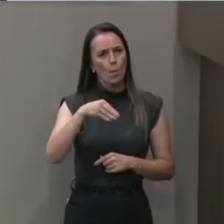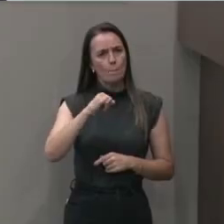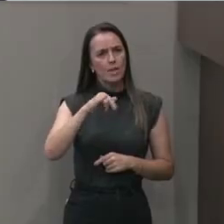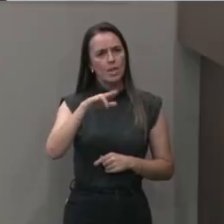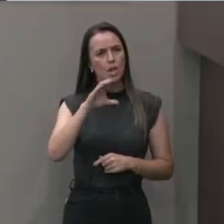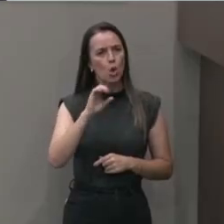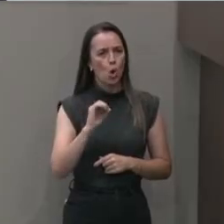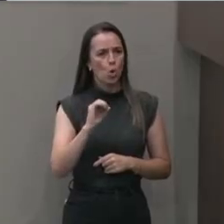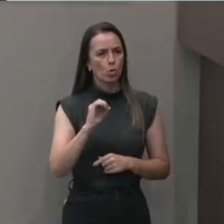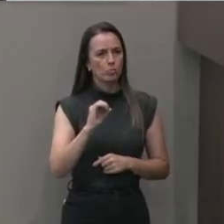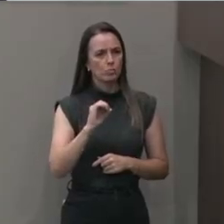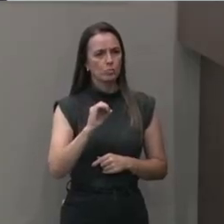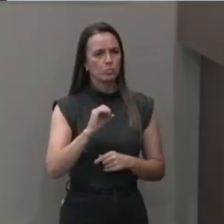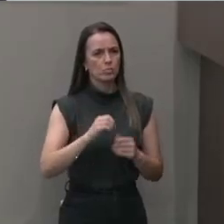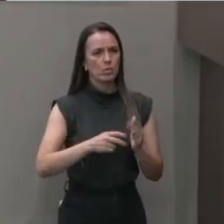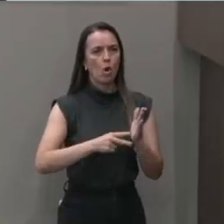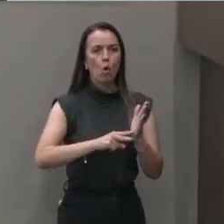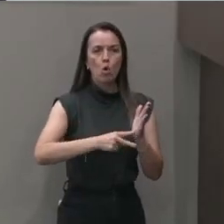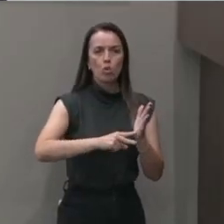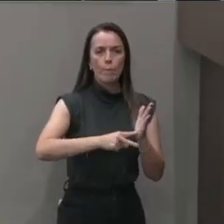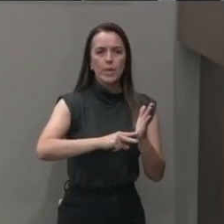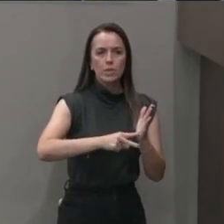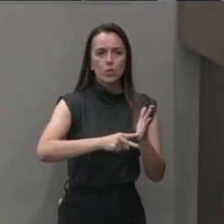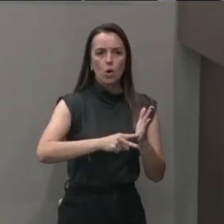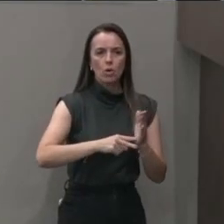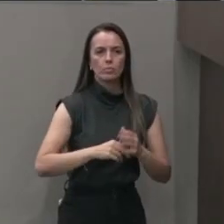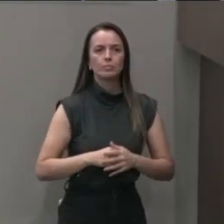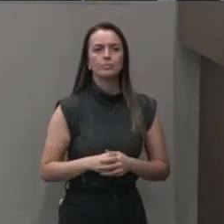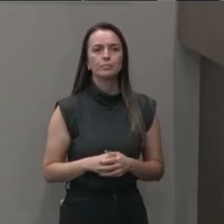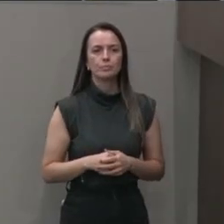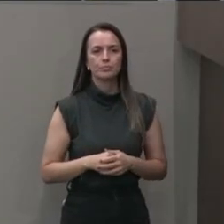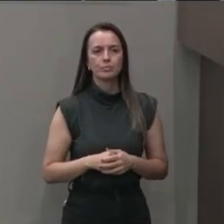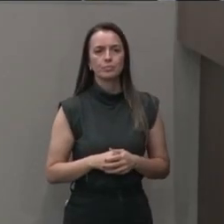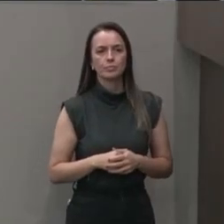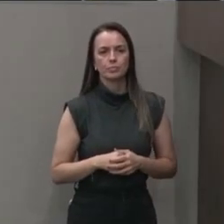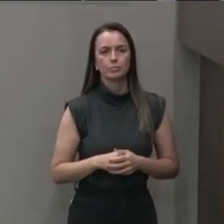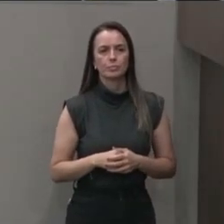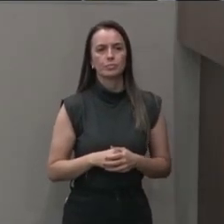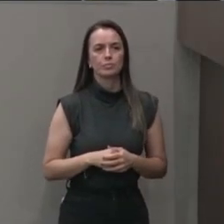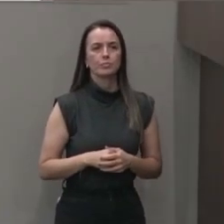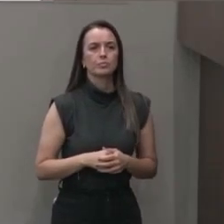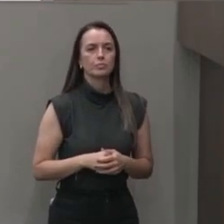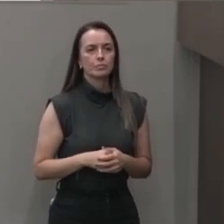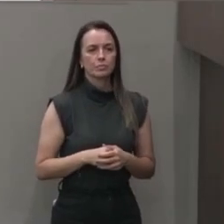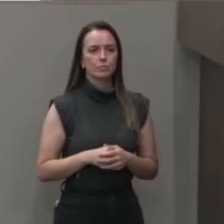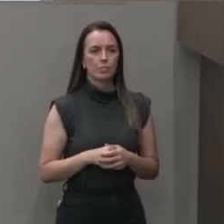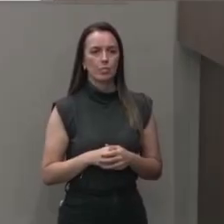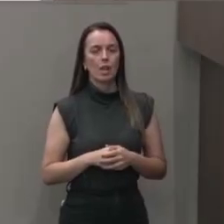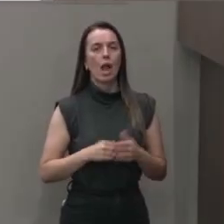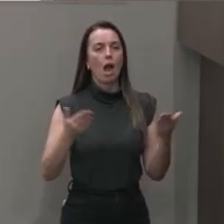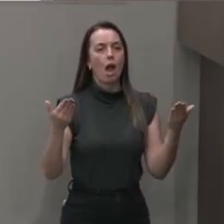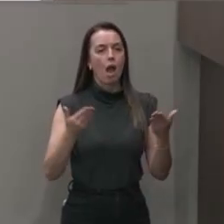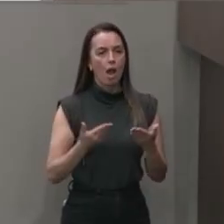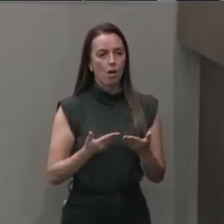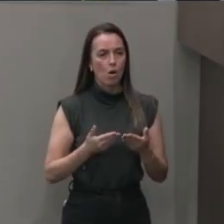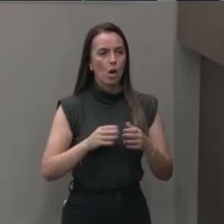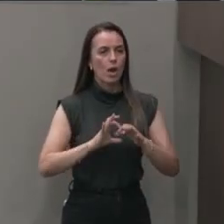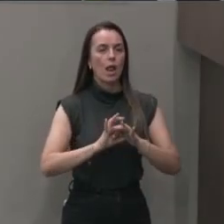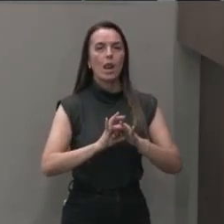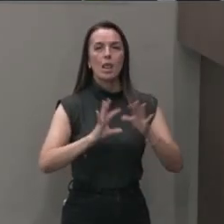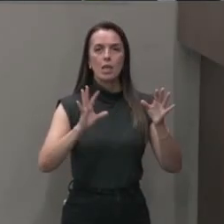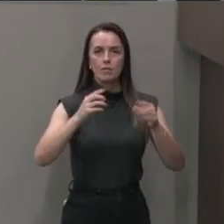favorável, relator vereador Cícero Martins. Abertas as inscrições para os vereadores que desejam discutir as